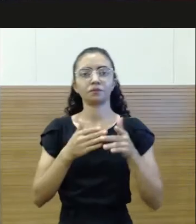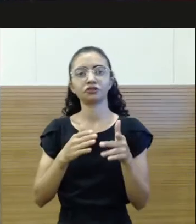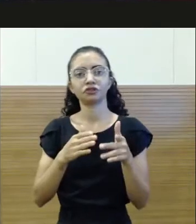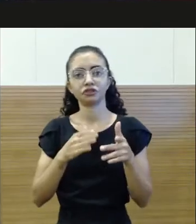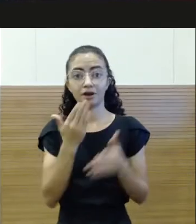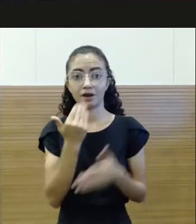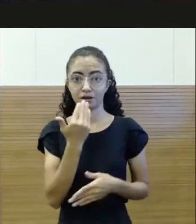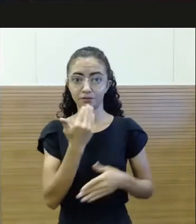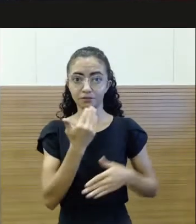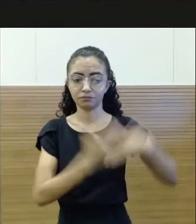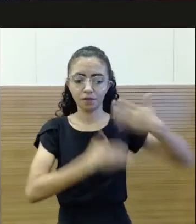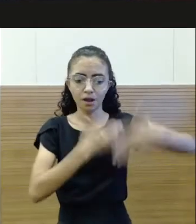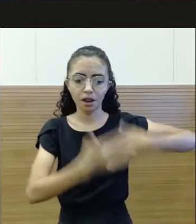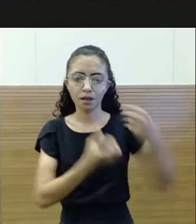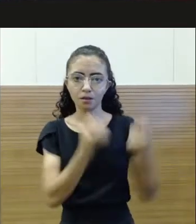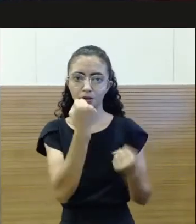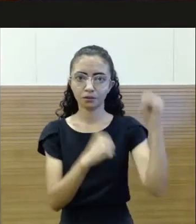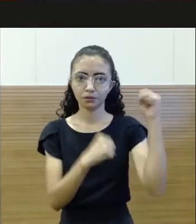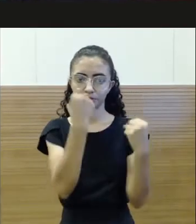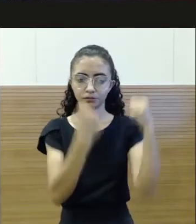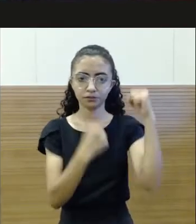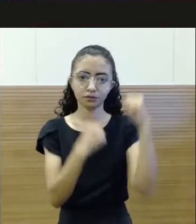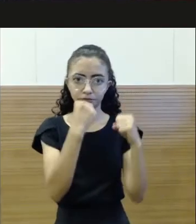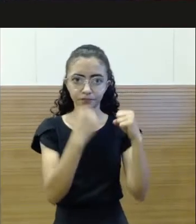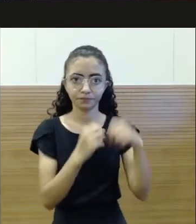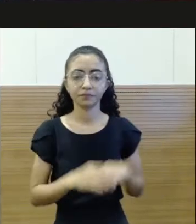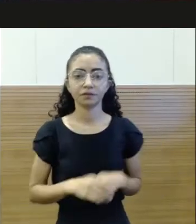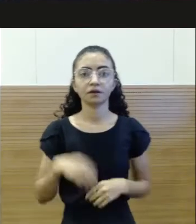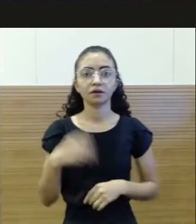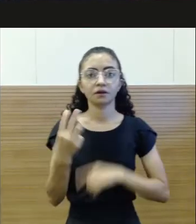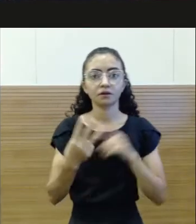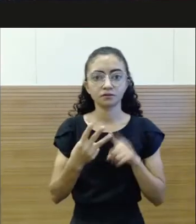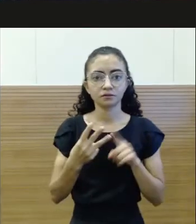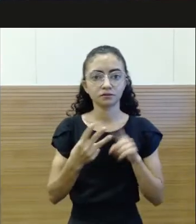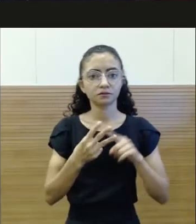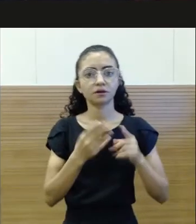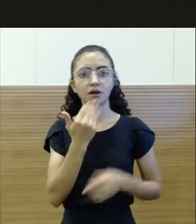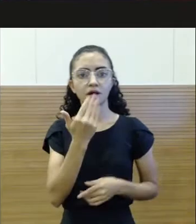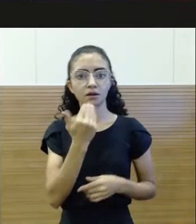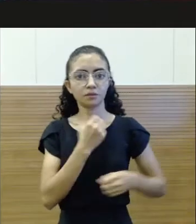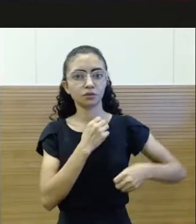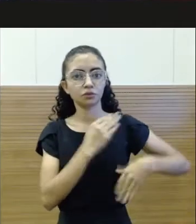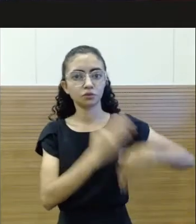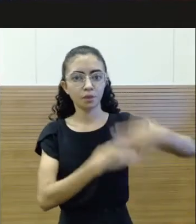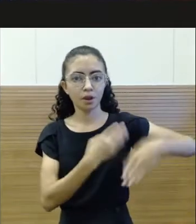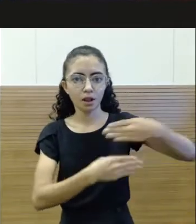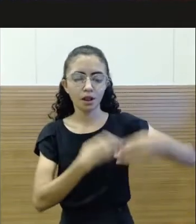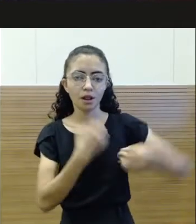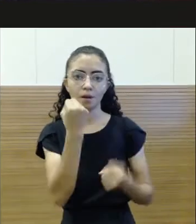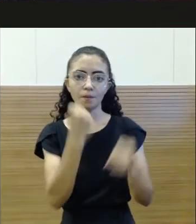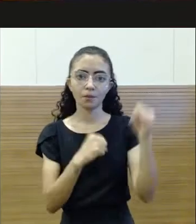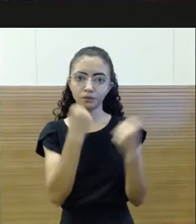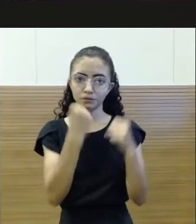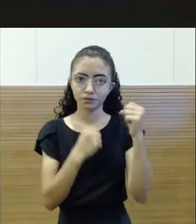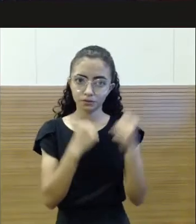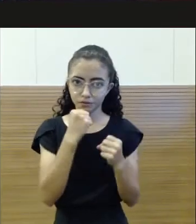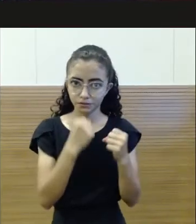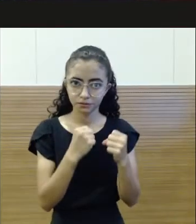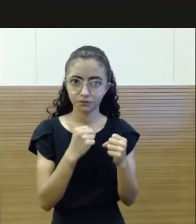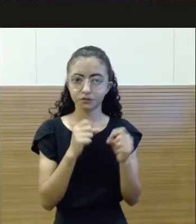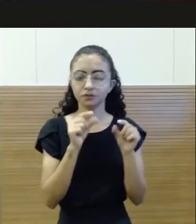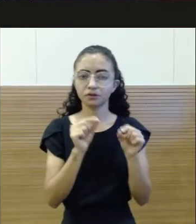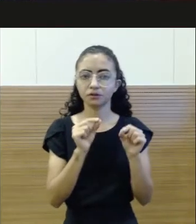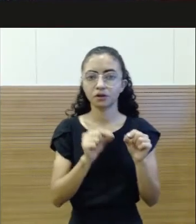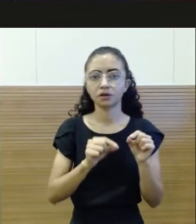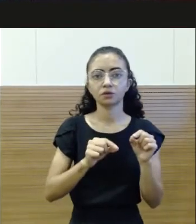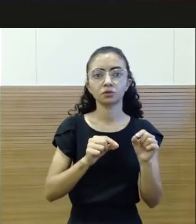segundo grupo de ingredientes culinários processados e o terceiro de alimentos processados, que nada mais são do que a junção do primeiro e do